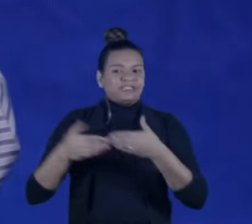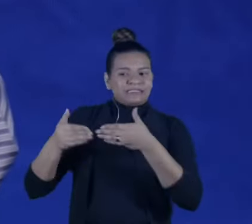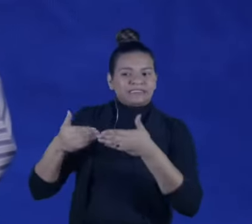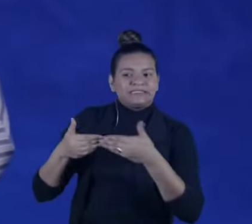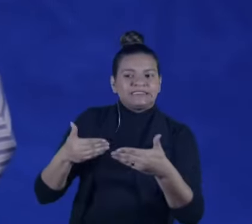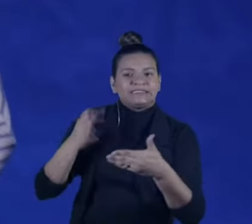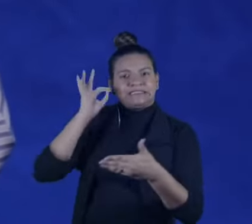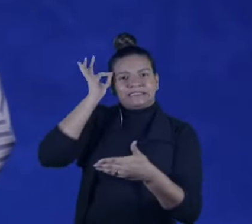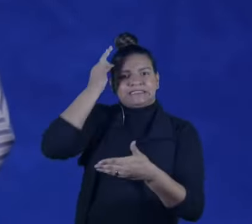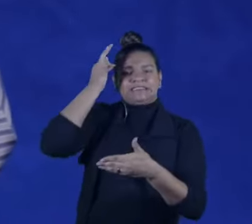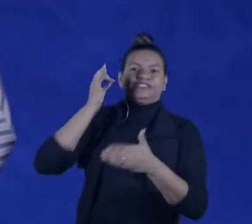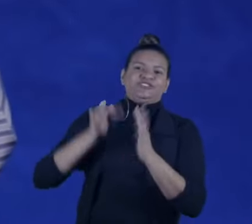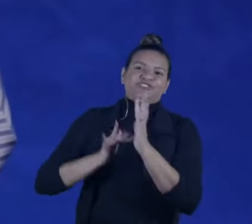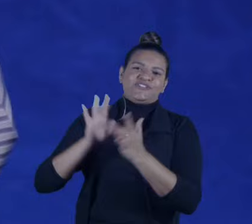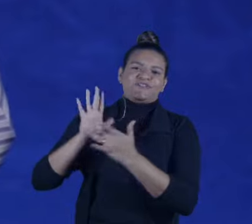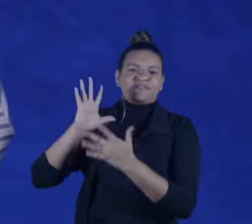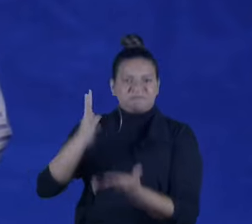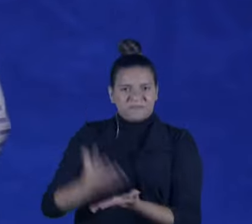está dizendo é: